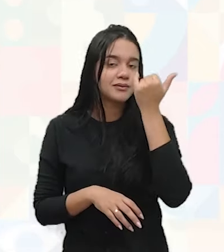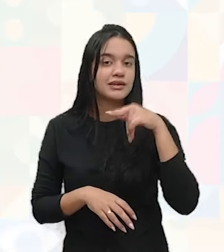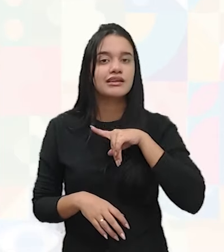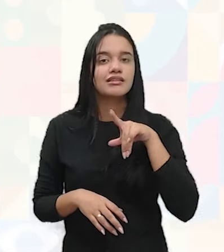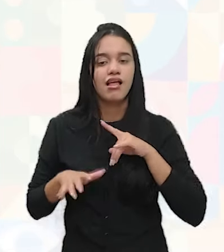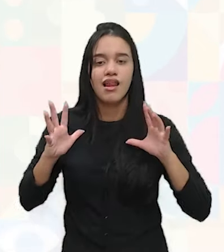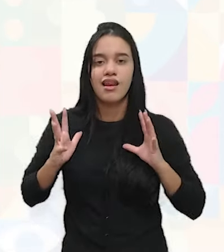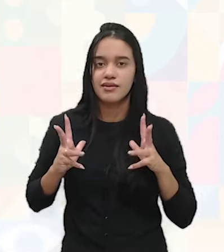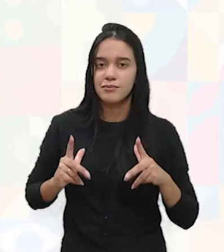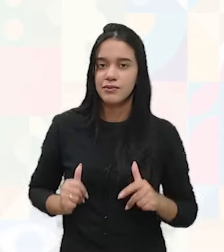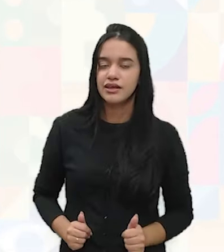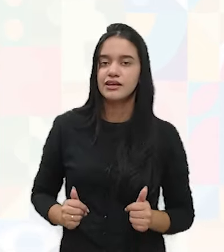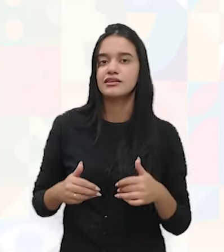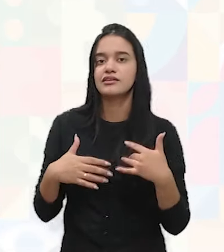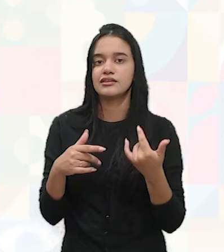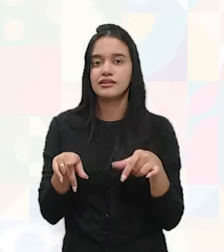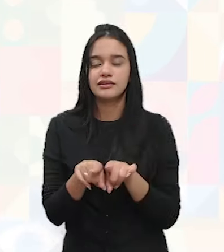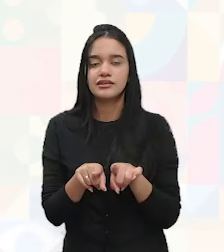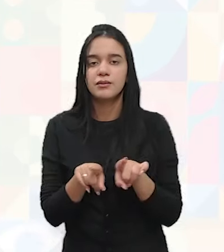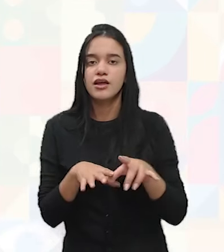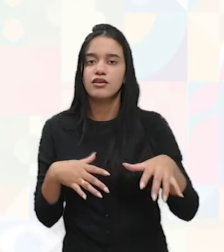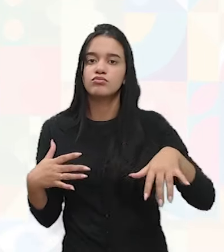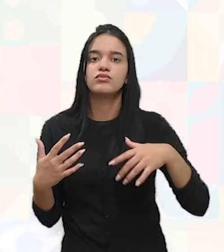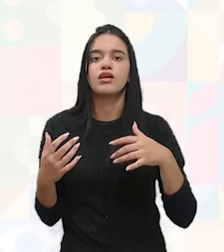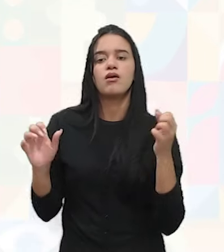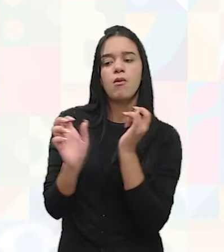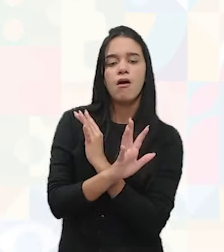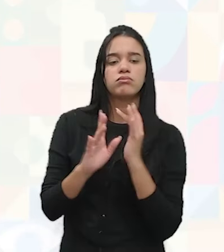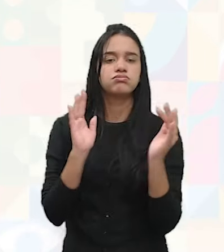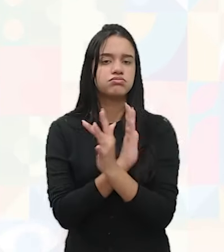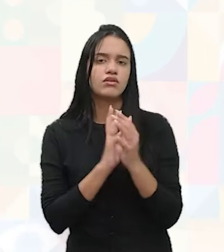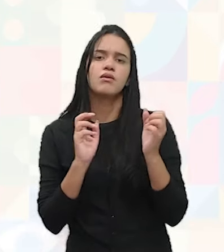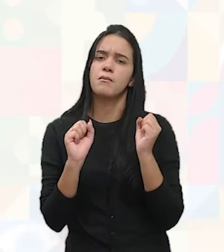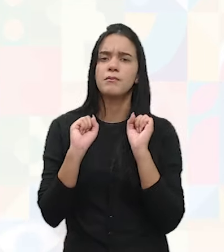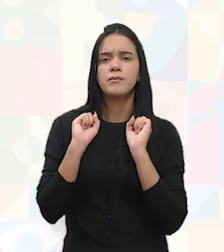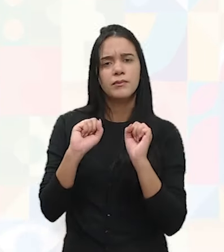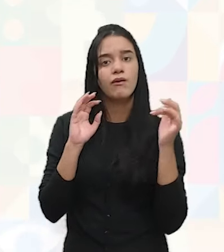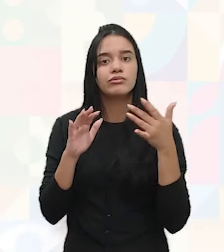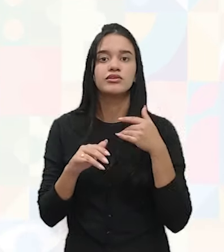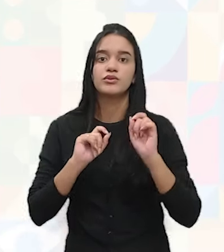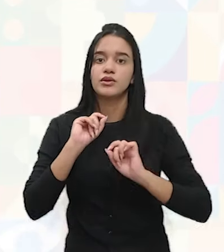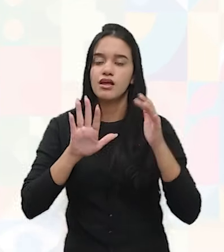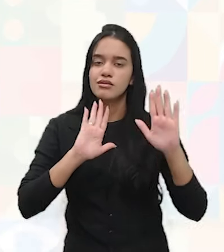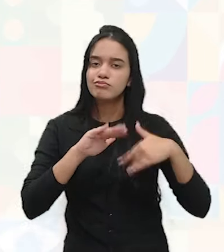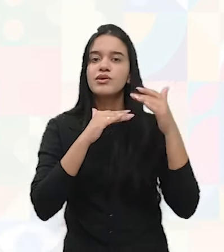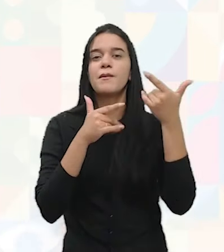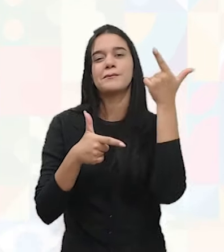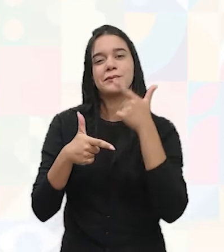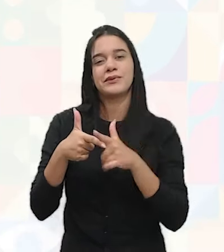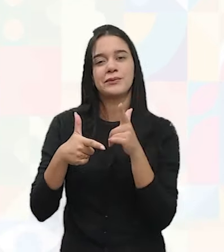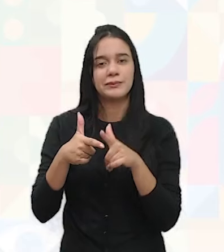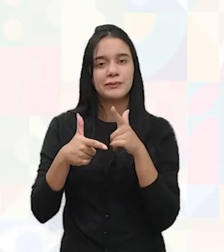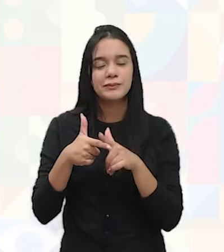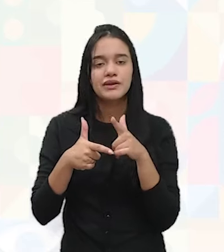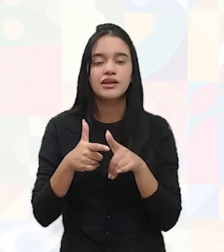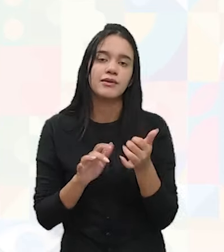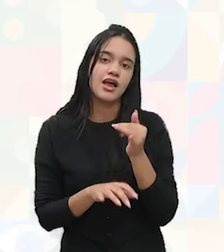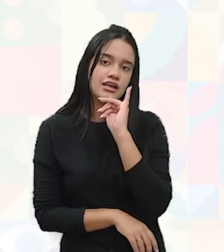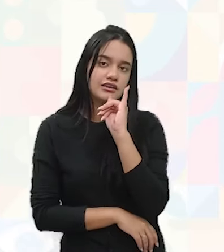limpeza né e circulação na área pode desenvolver né problemas no cilindro